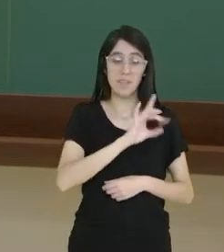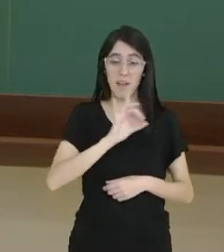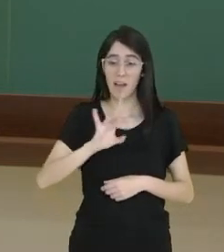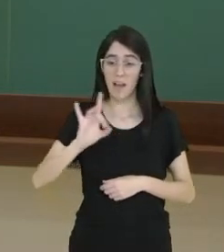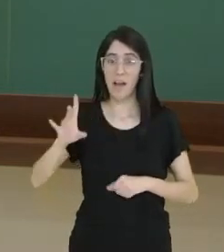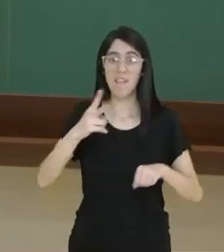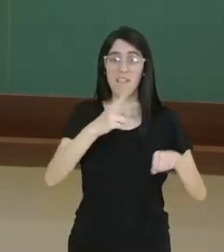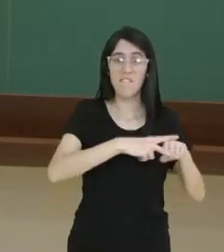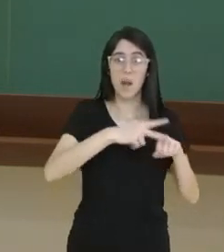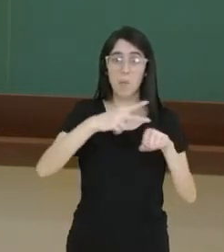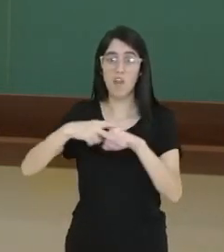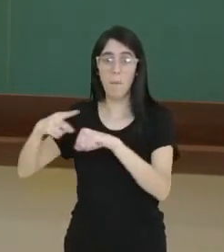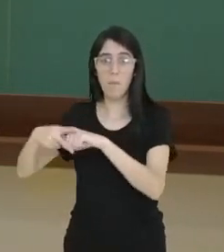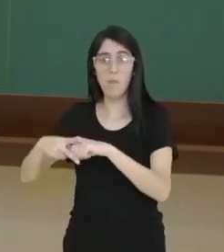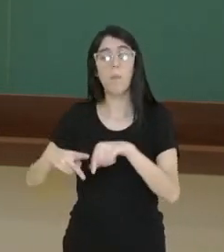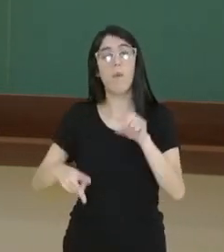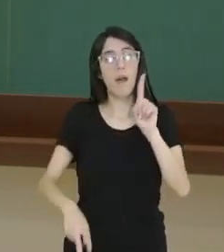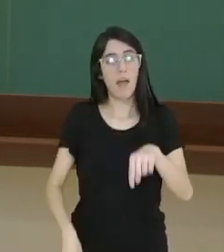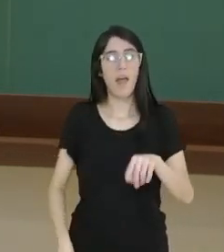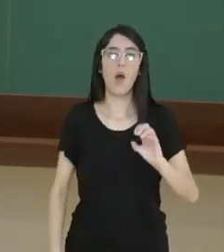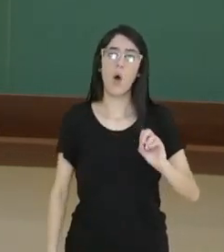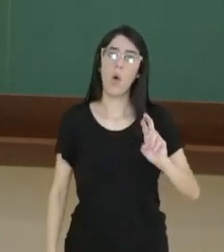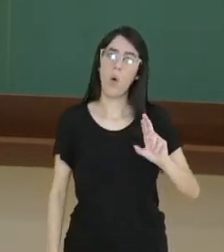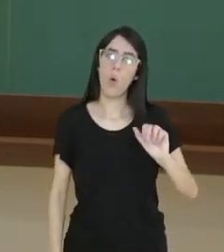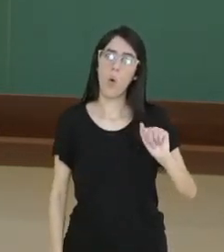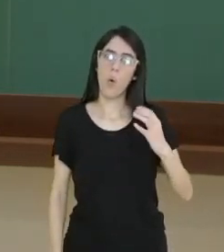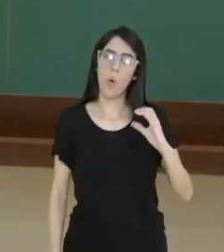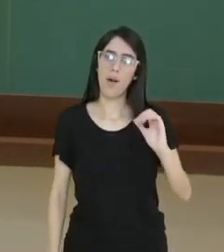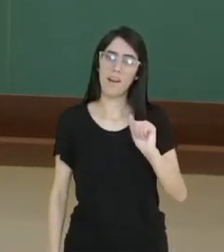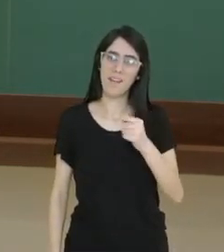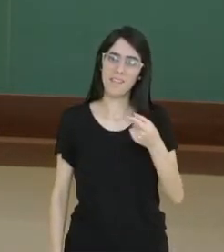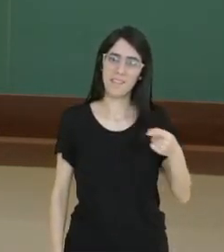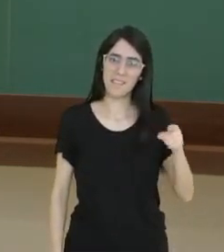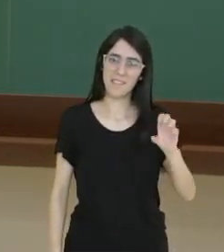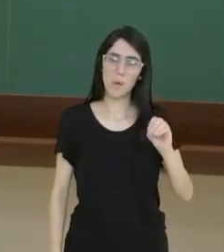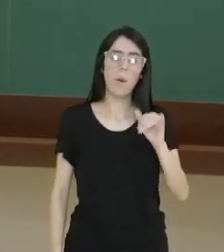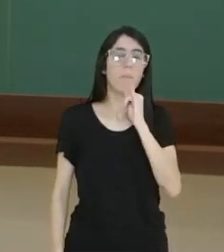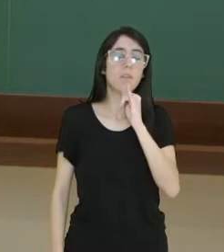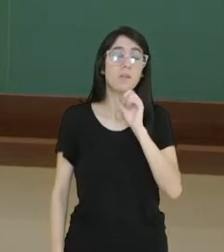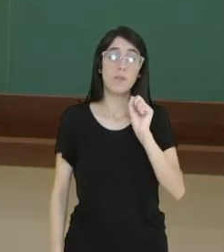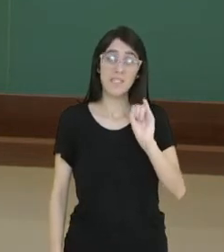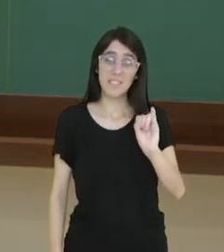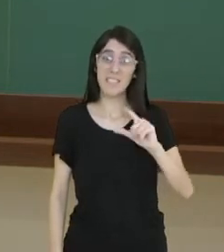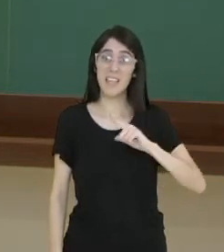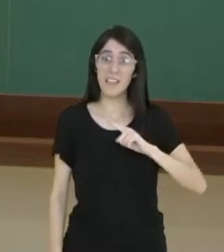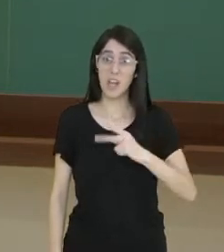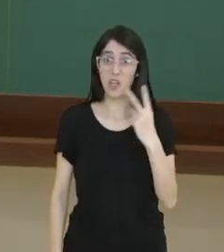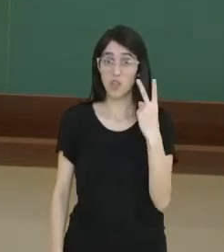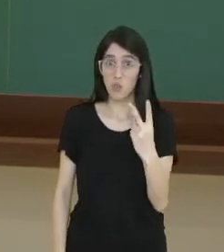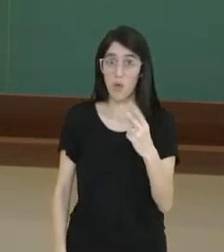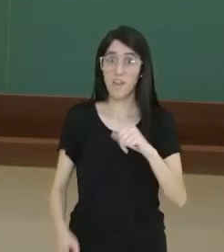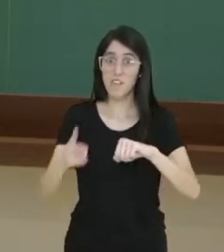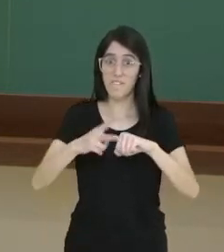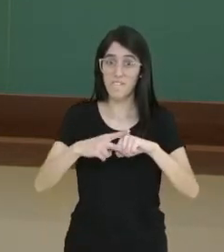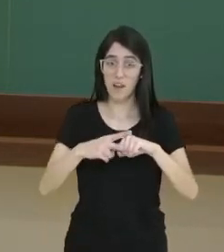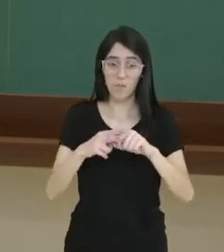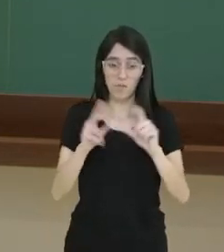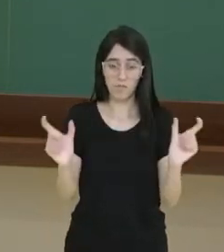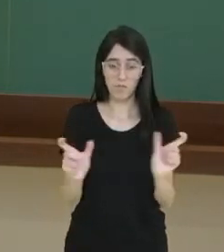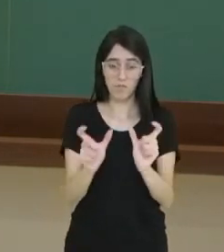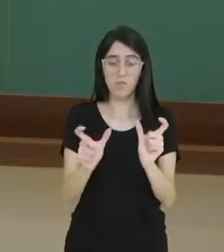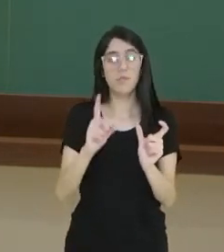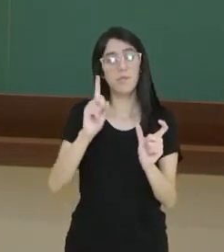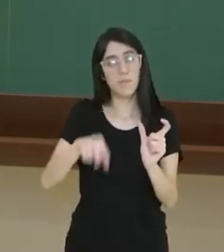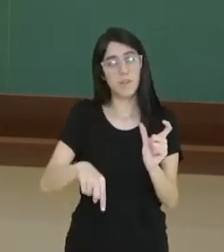representa uma oração. Então se eu tiver, por exemplo, 2 verbos, então eu estou falando de 2